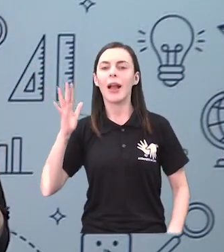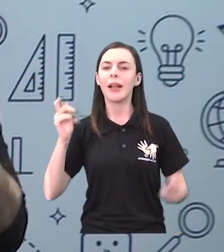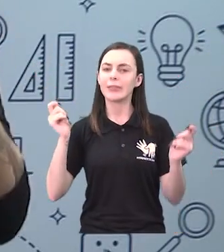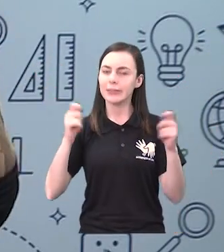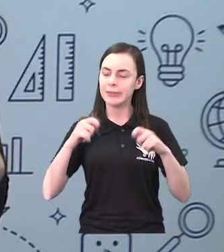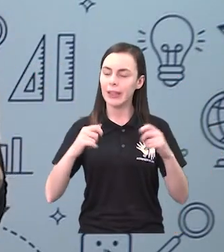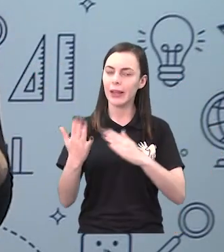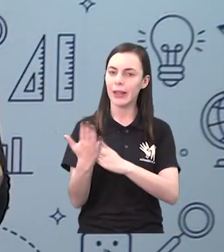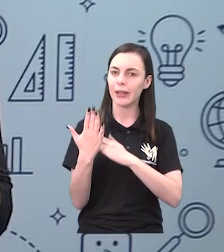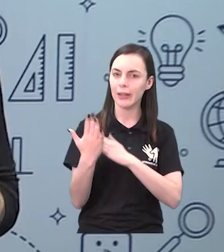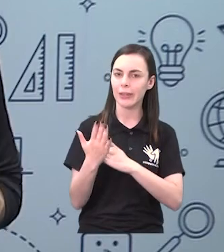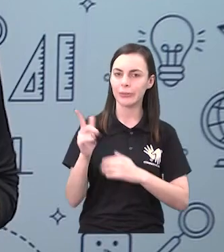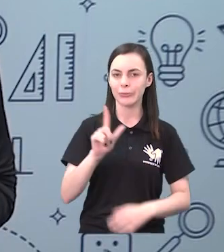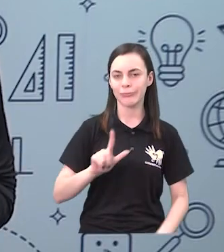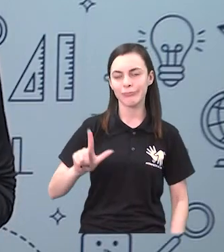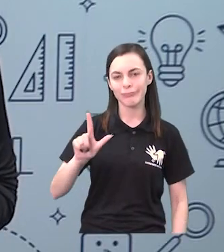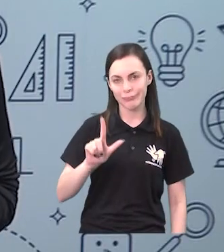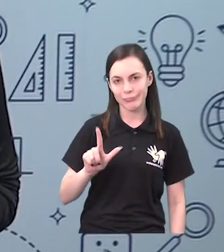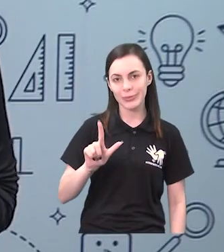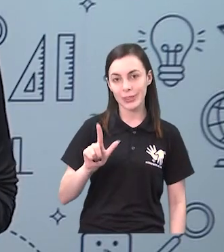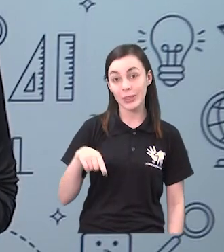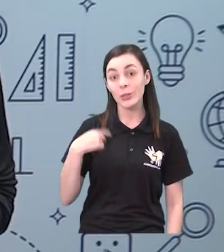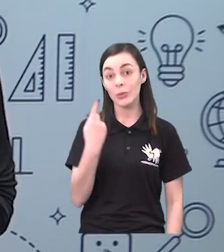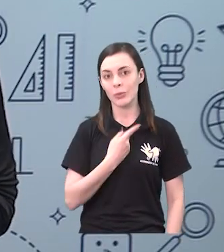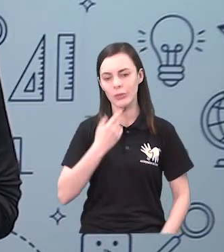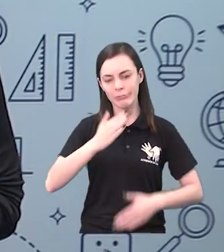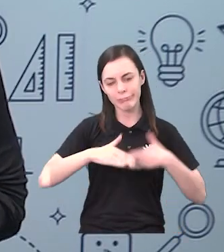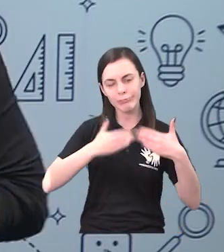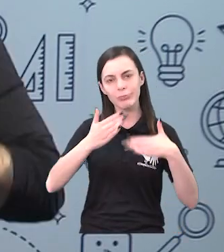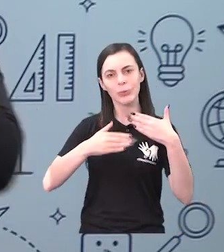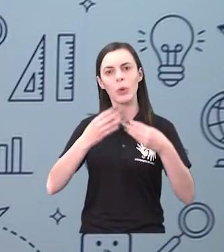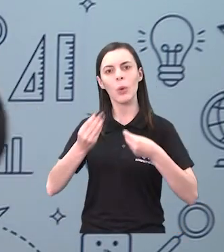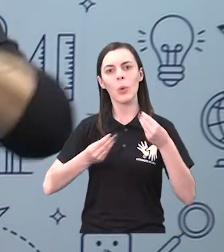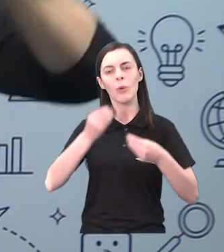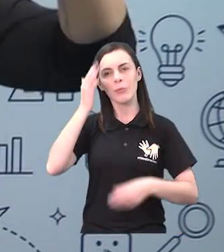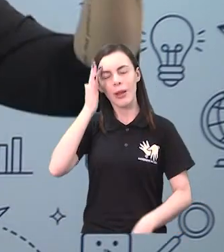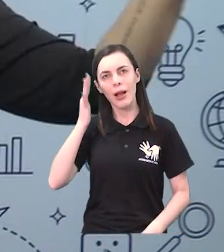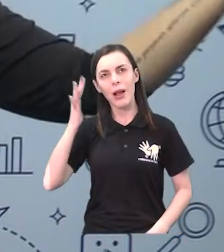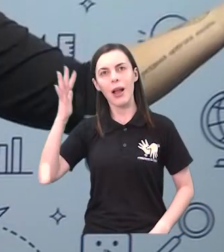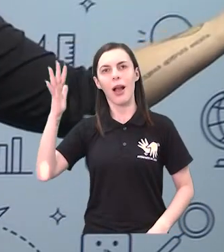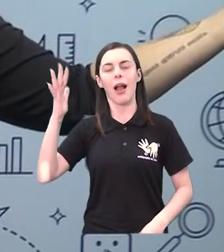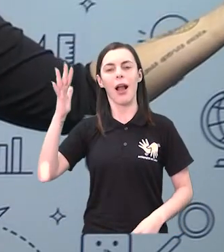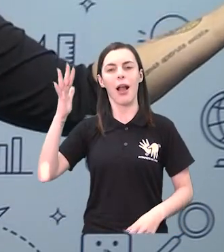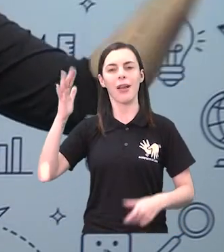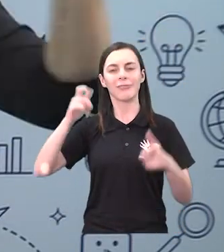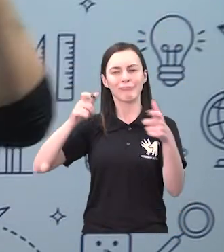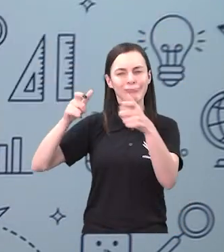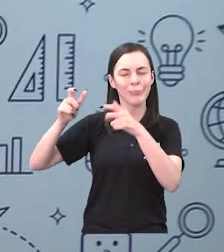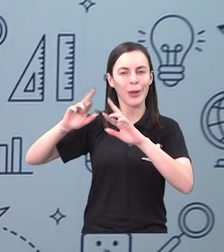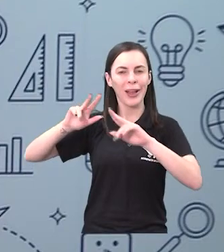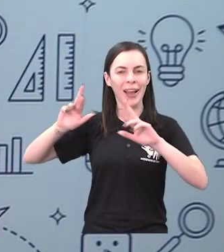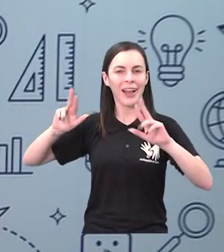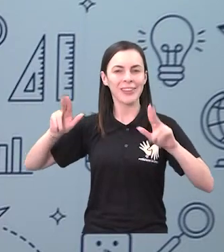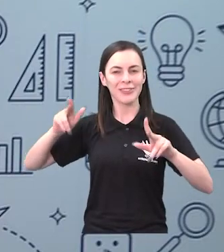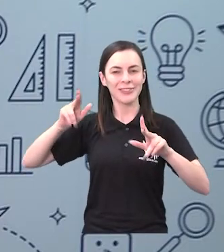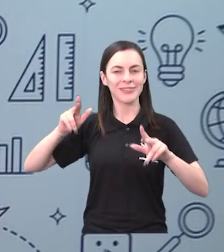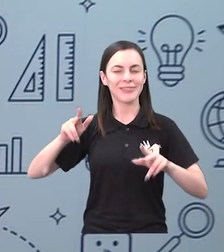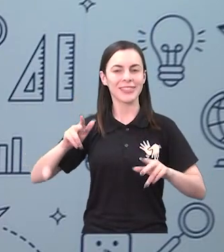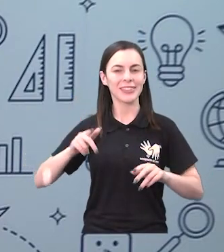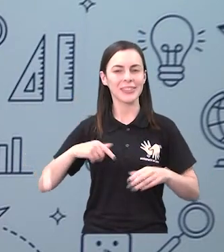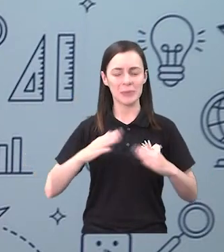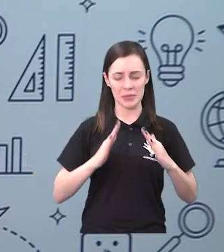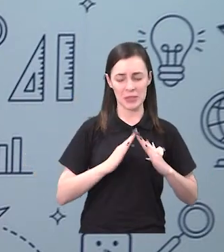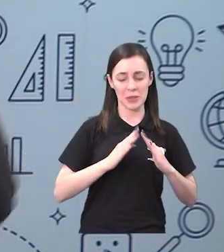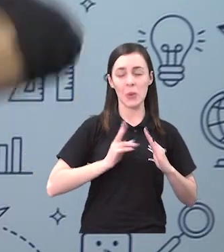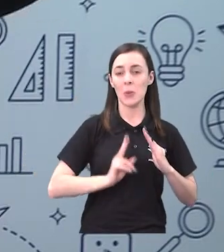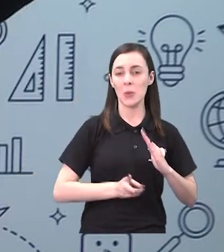literatura faz isso por nós e nós conseguimos nos transportar para outros mundos sem precisar sair de